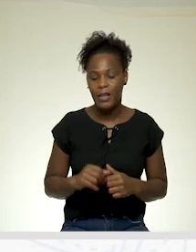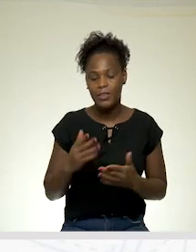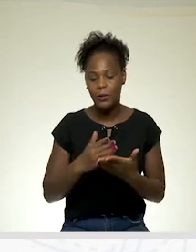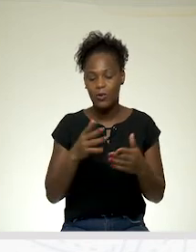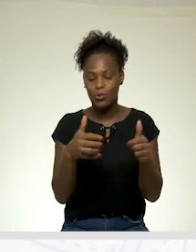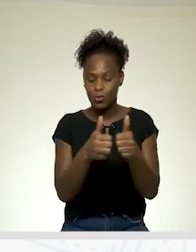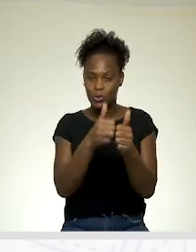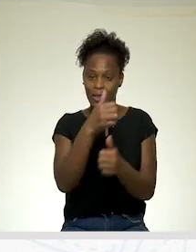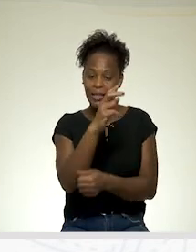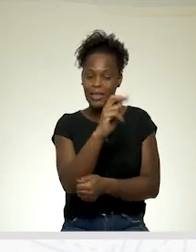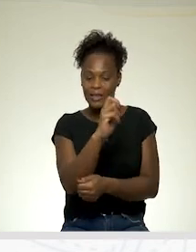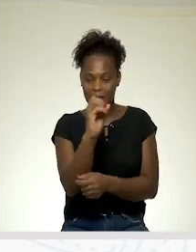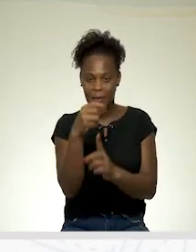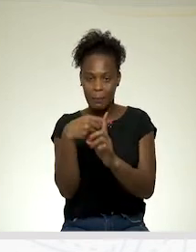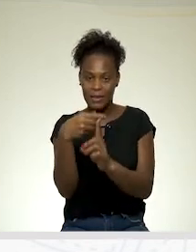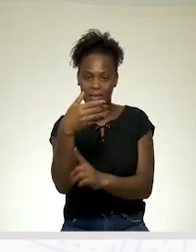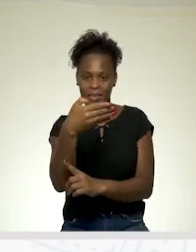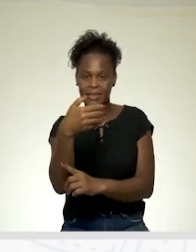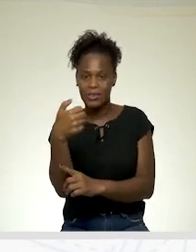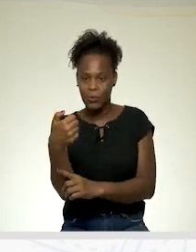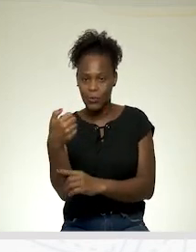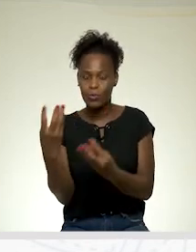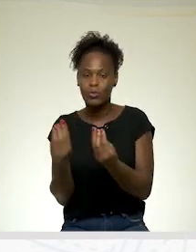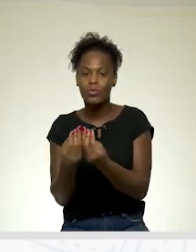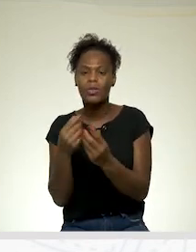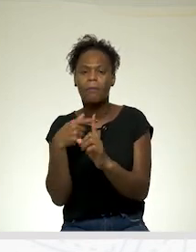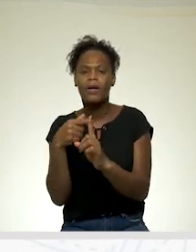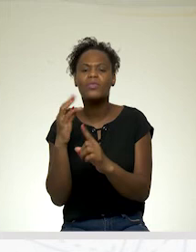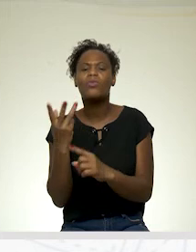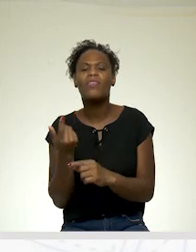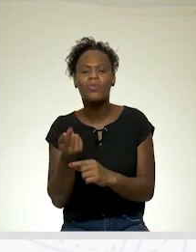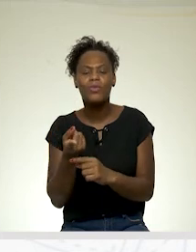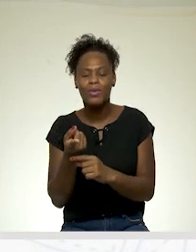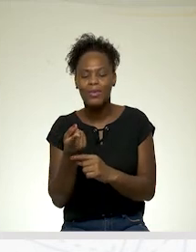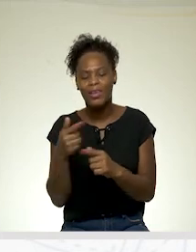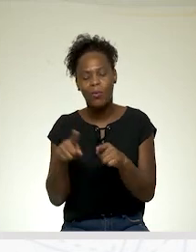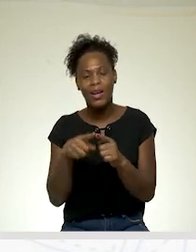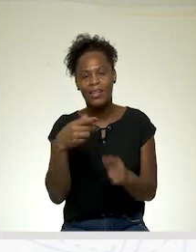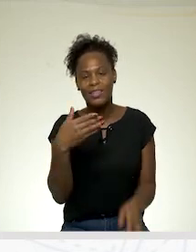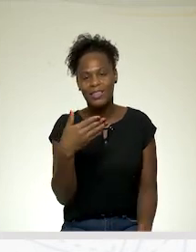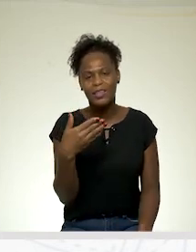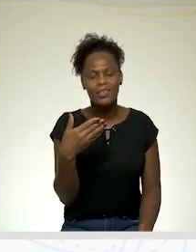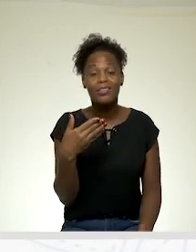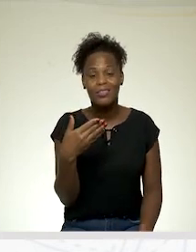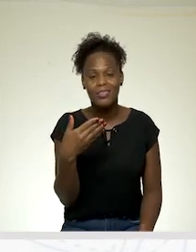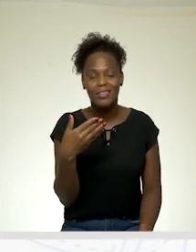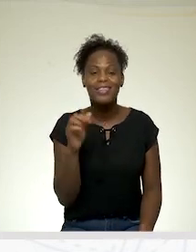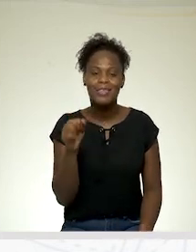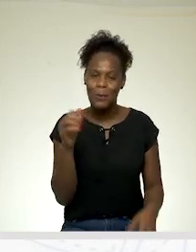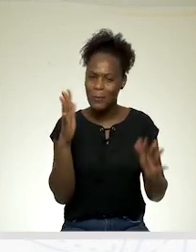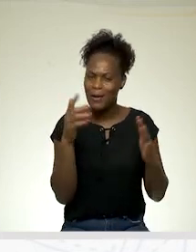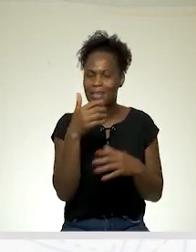É só somar 30 mais 75. Dá o quê? Dá 100 e... Muito